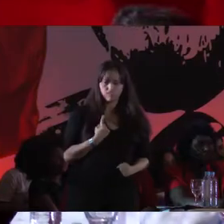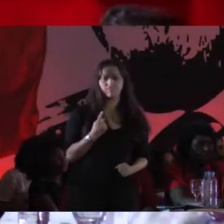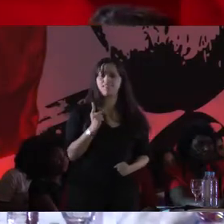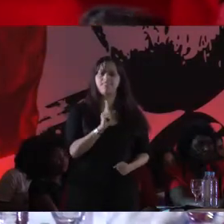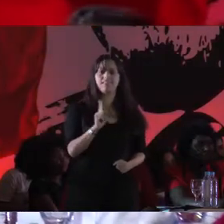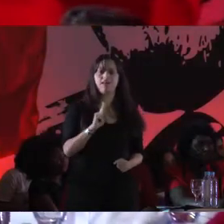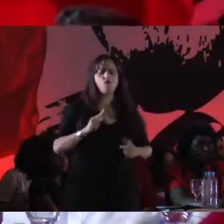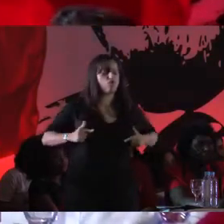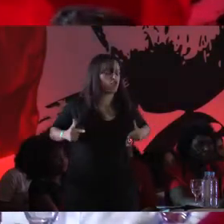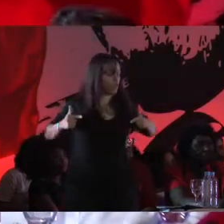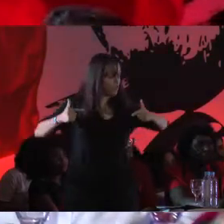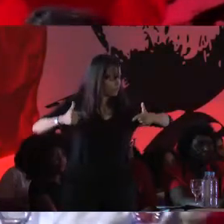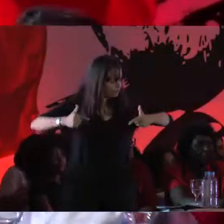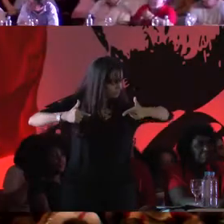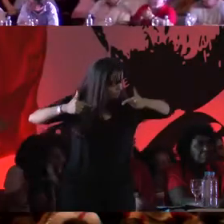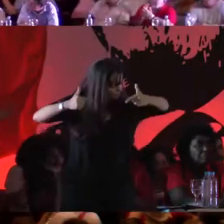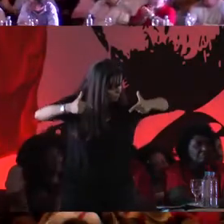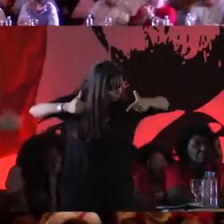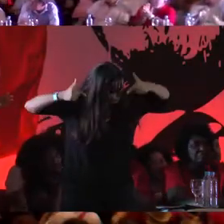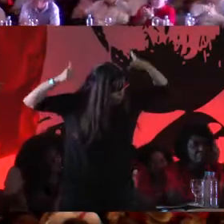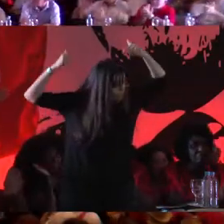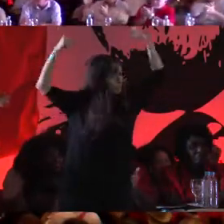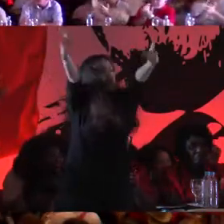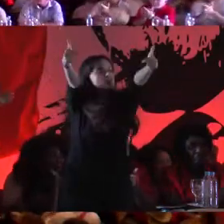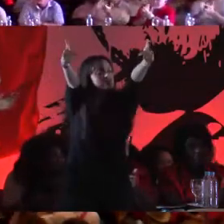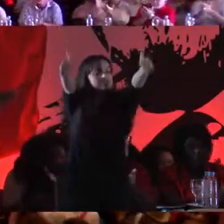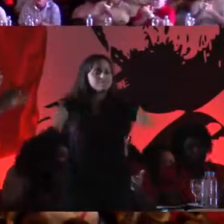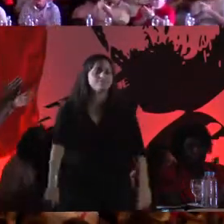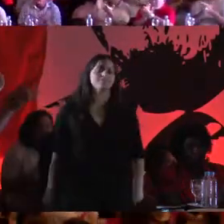a luta continua.